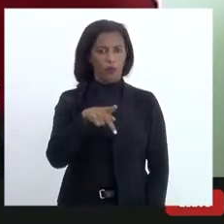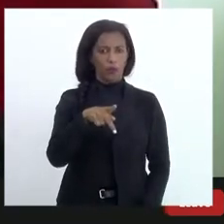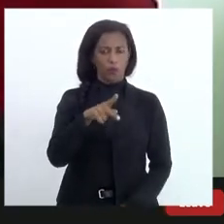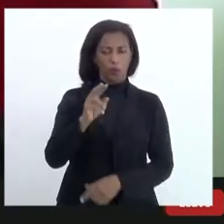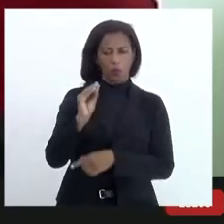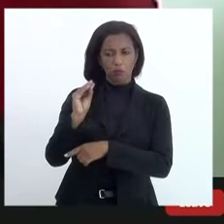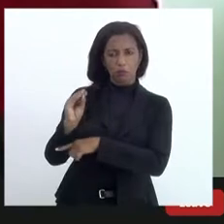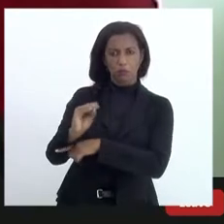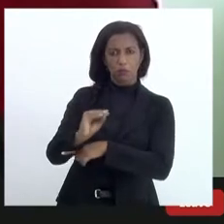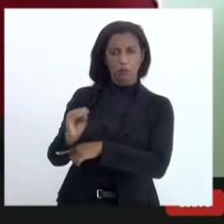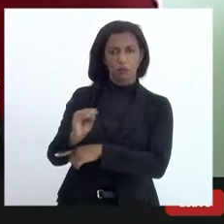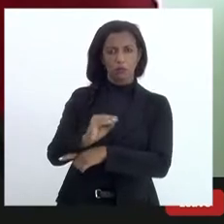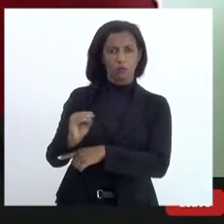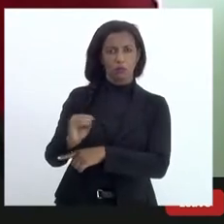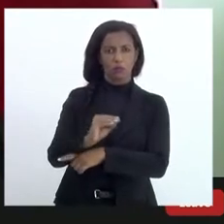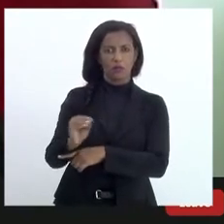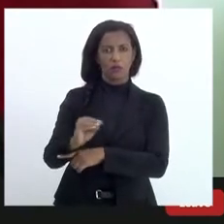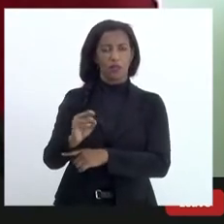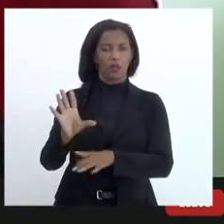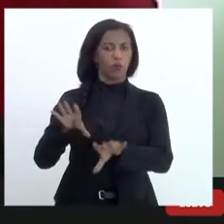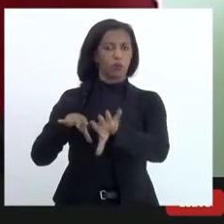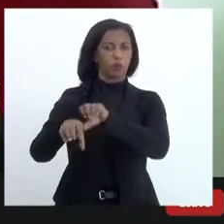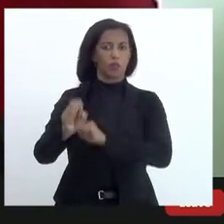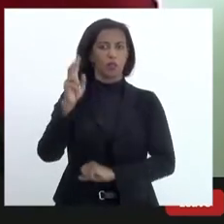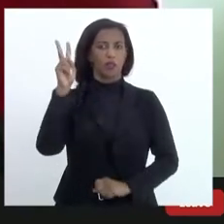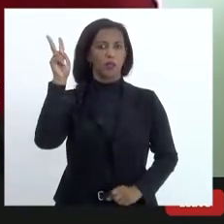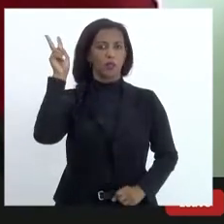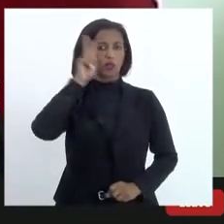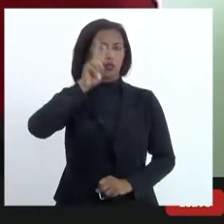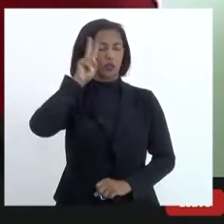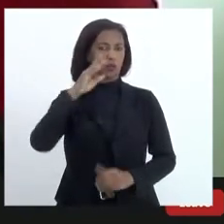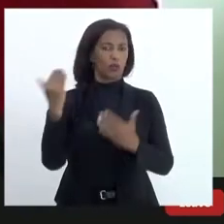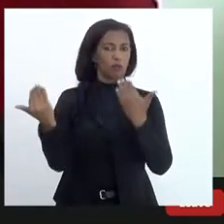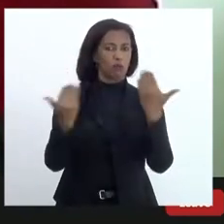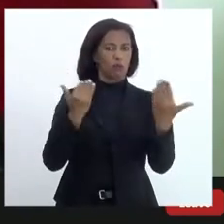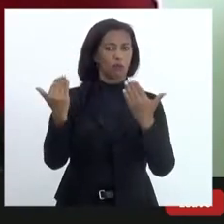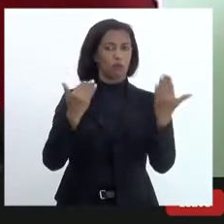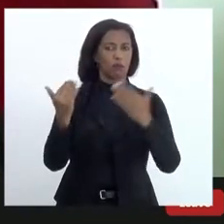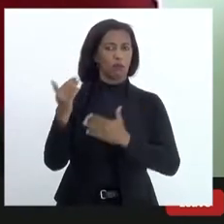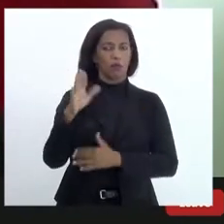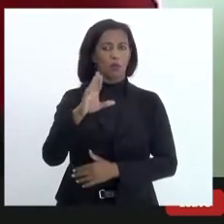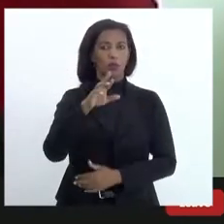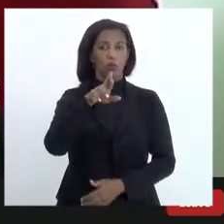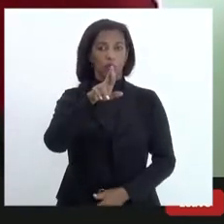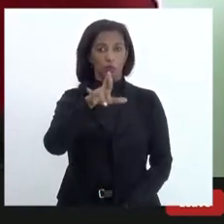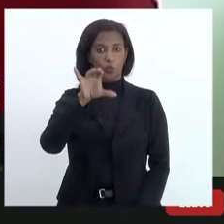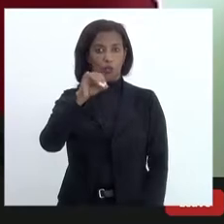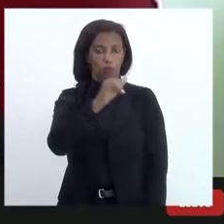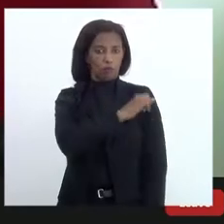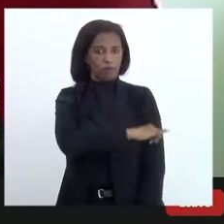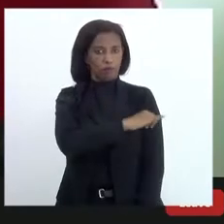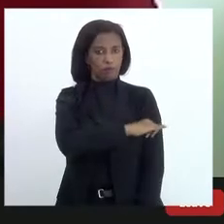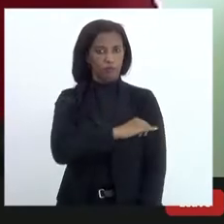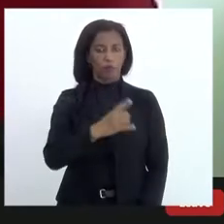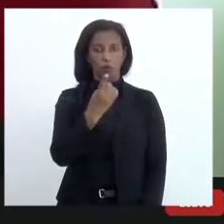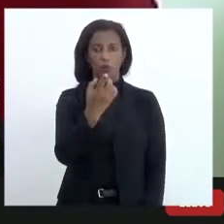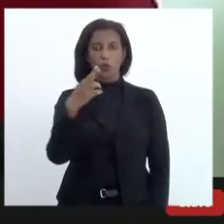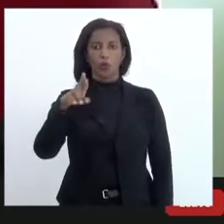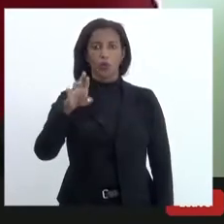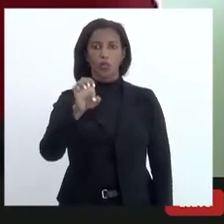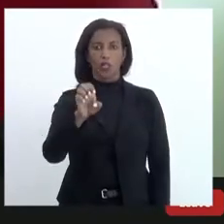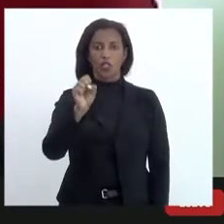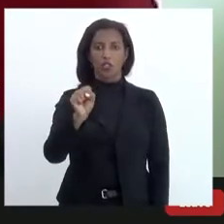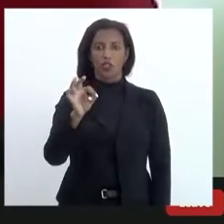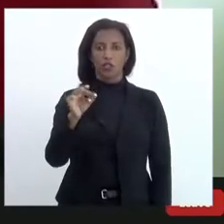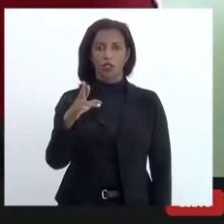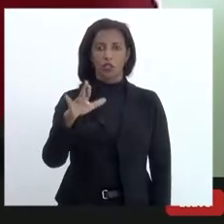de pós-graduação em História Comparada pela Universidade Federal do Rio de Janeiro, e da doutora Estela